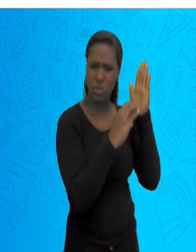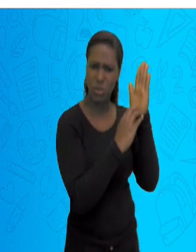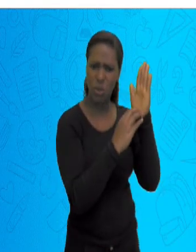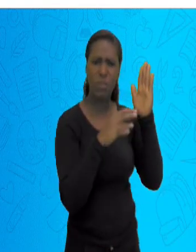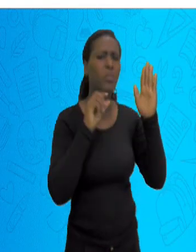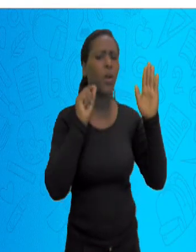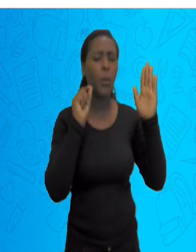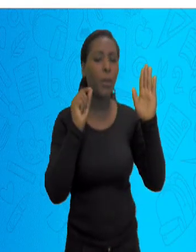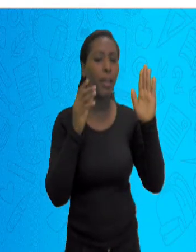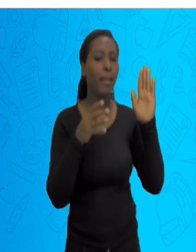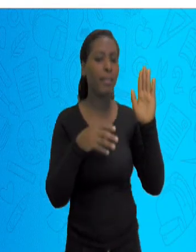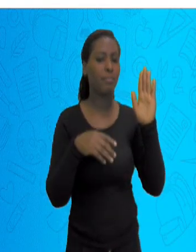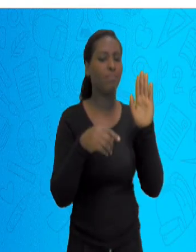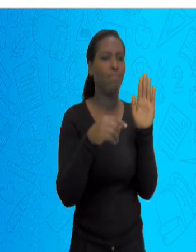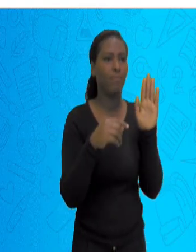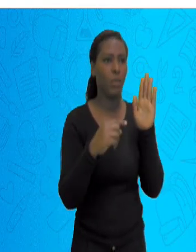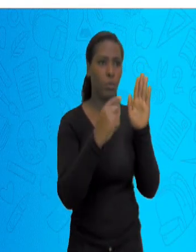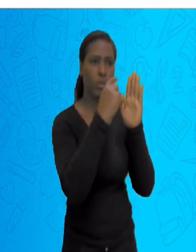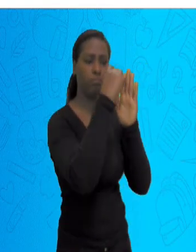tenho